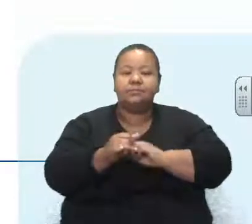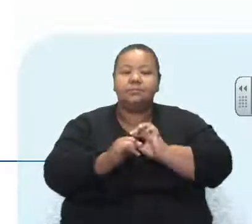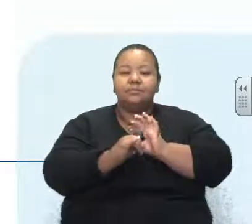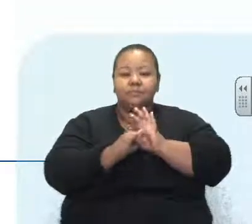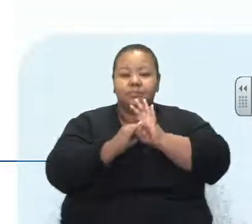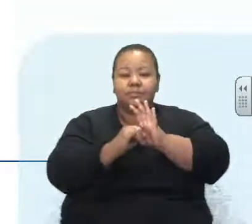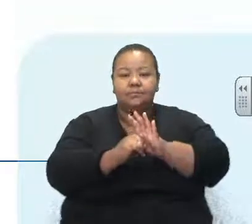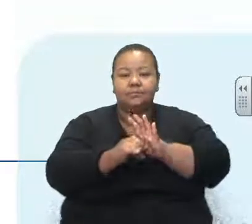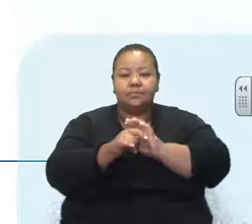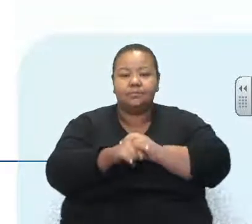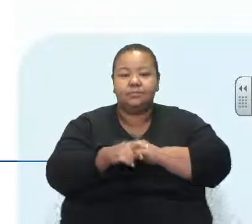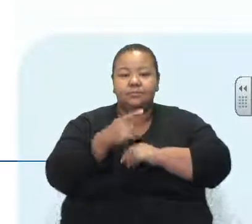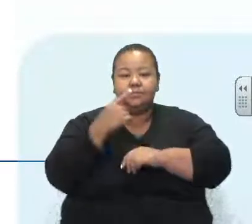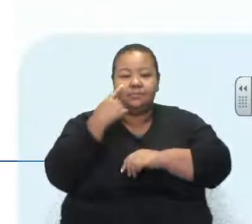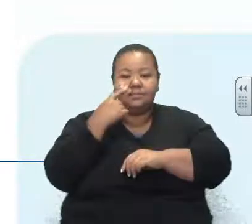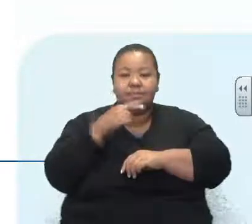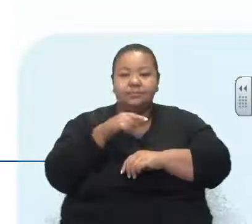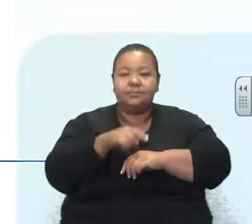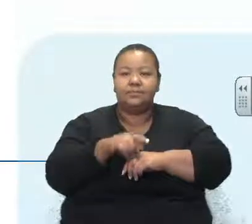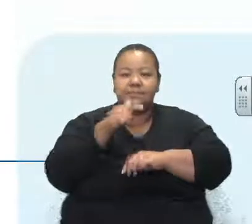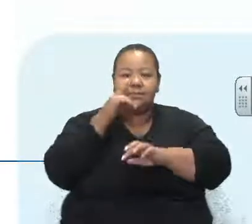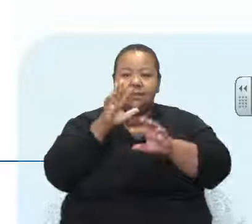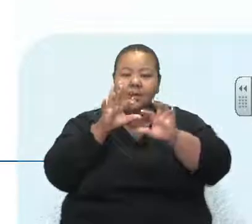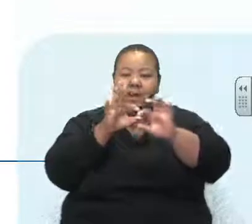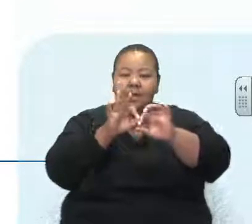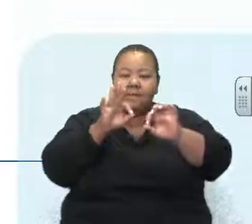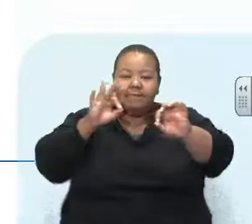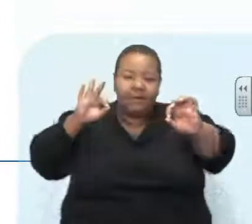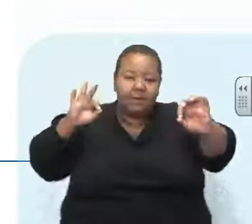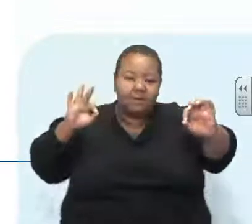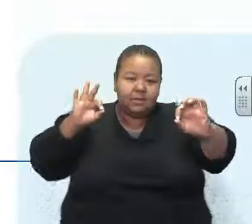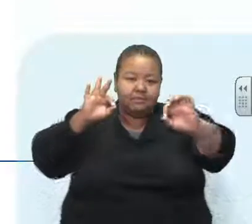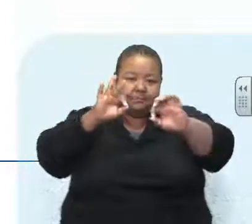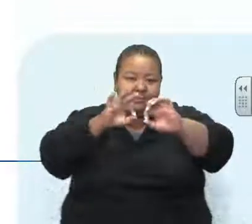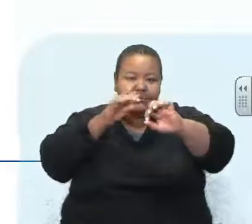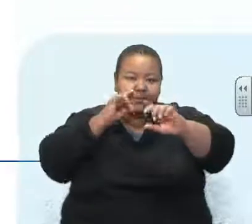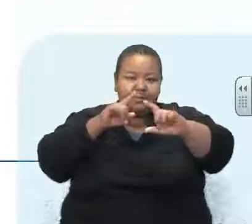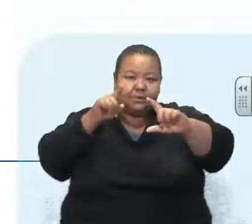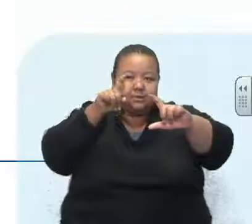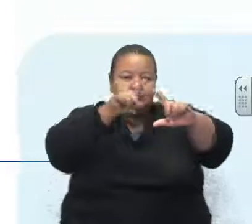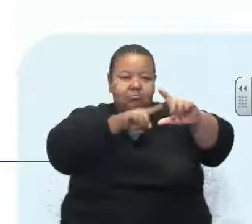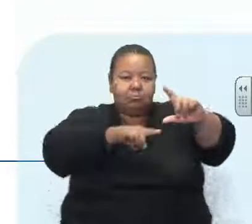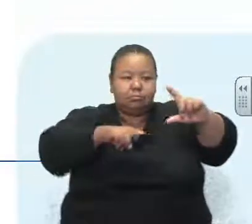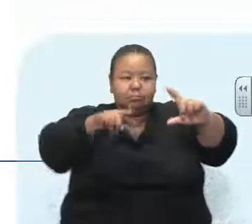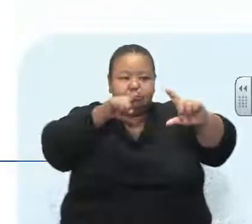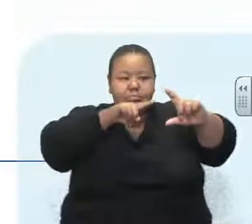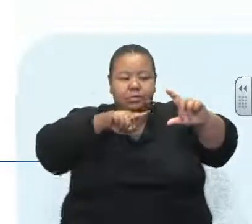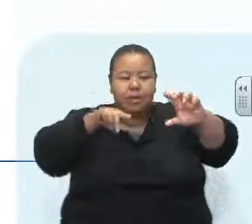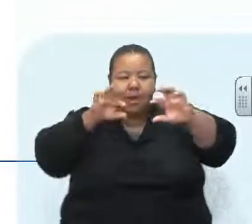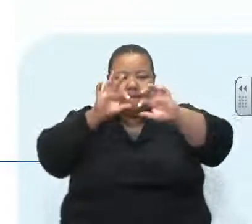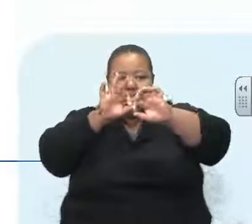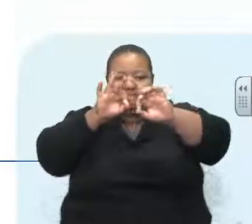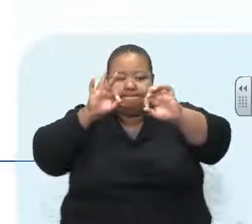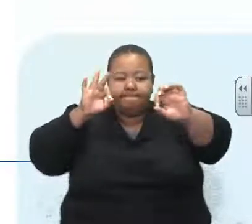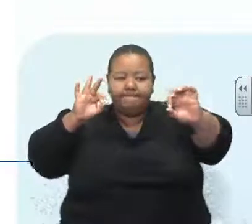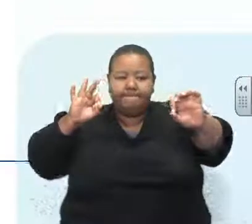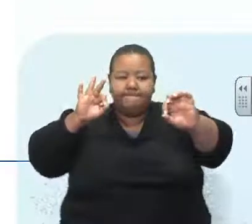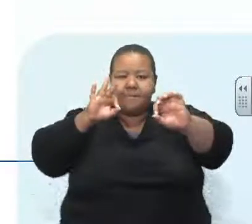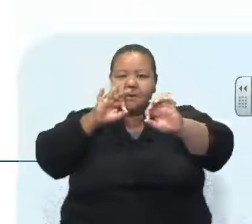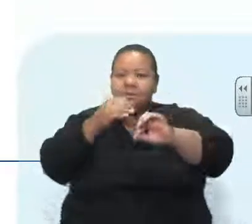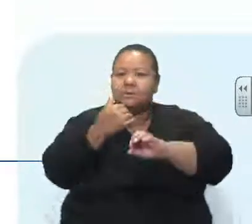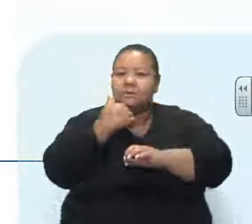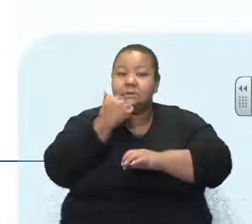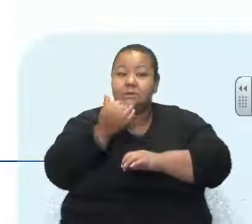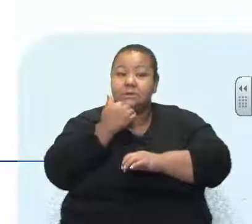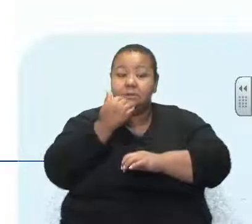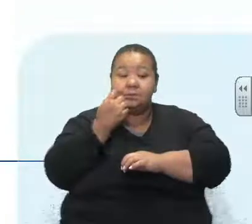Então, vamos pensar que isso aqui é uma flecha, né? Então, imagino que isso aqui é uma flecha apontando para um alvo. Não adianta nada eu ter